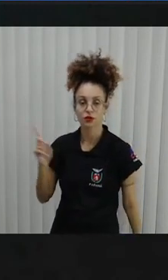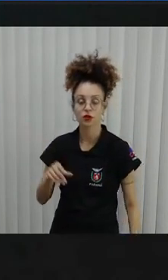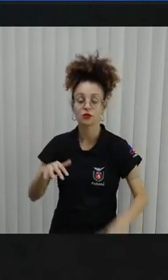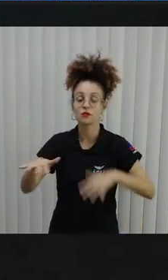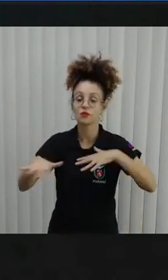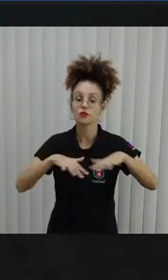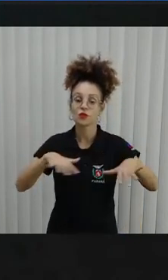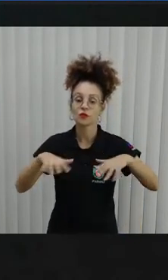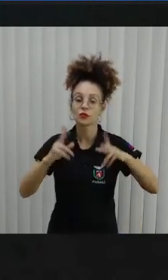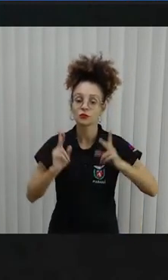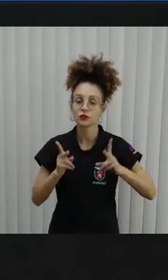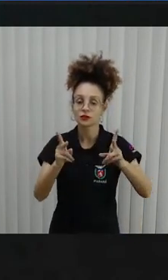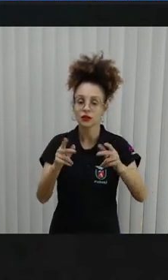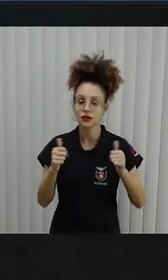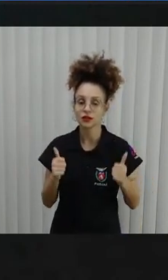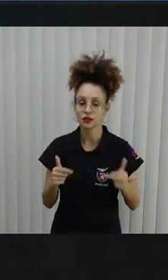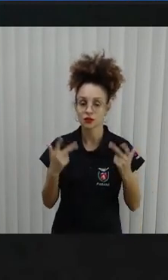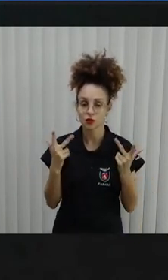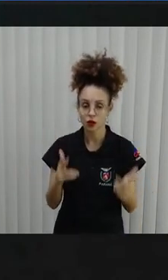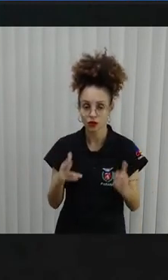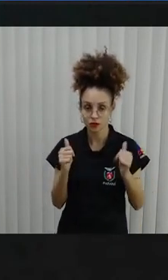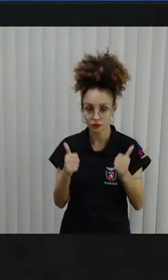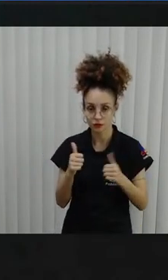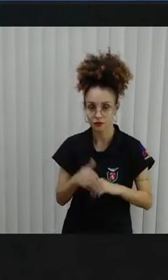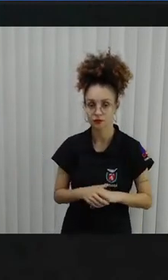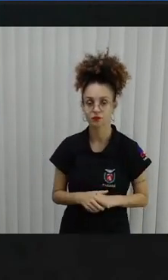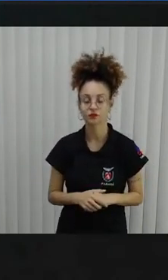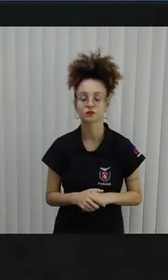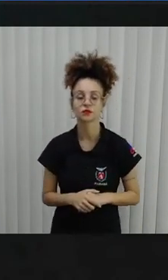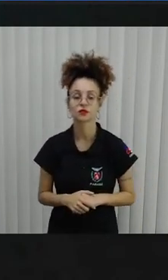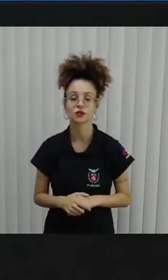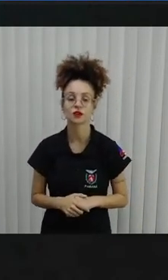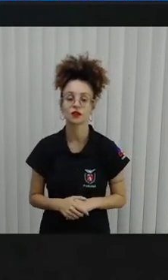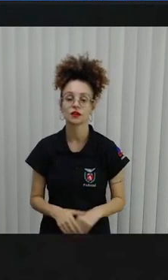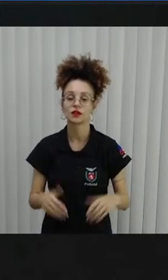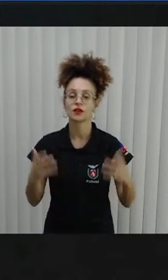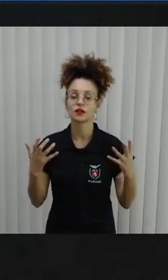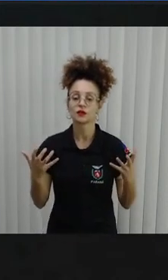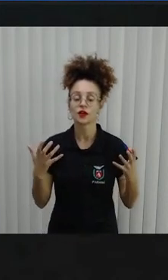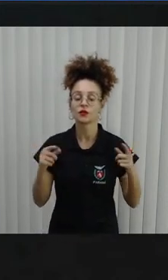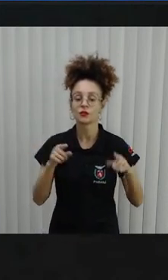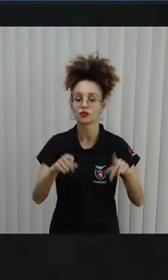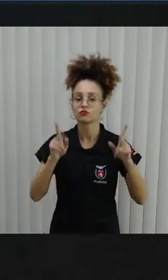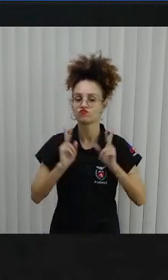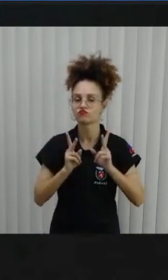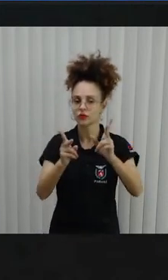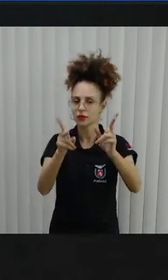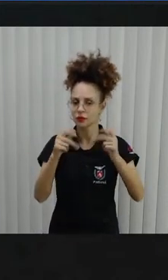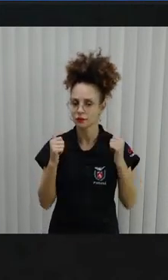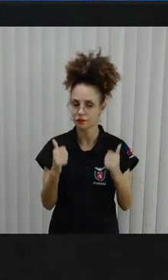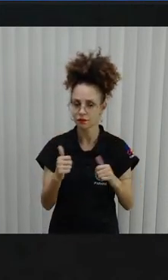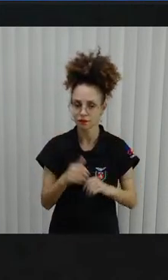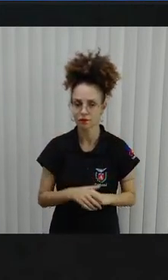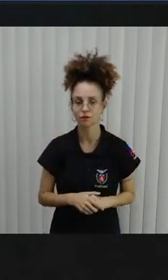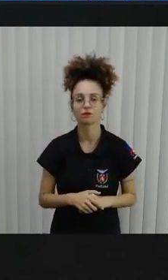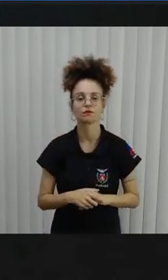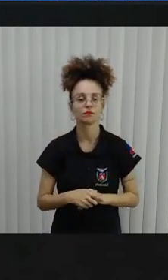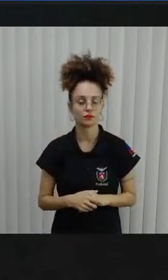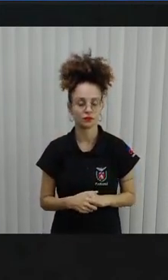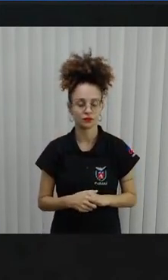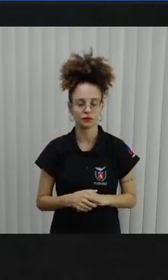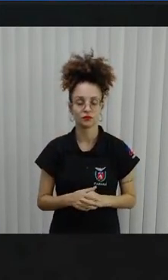olha, mantém o mesmo Y, posição Y, beleza? E eu quero que isso aconteça sempre. Então, eu quero que isso aconteça